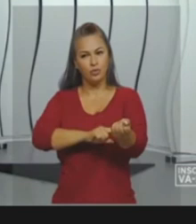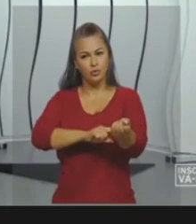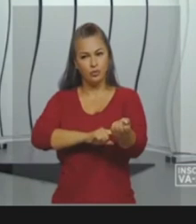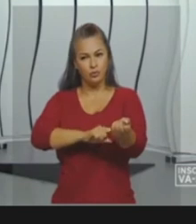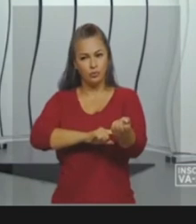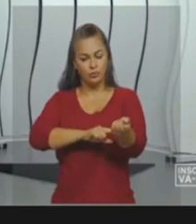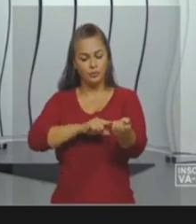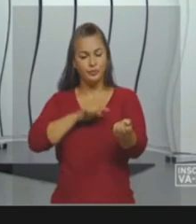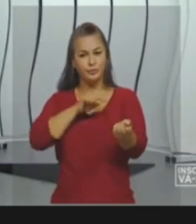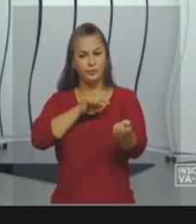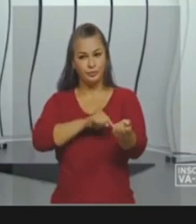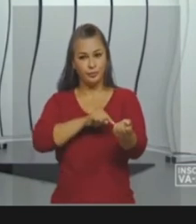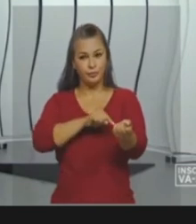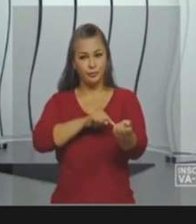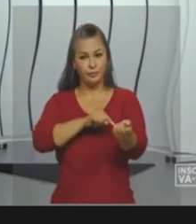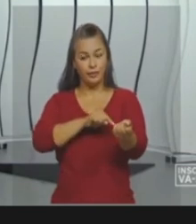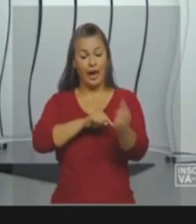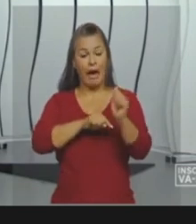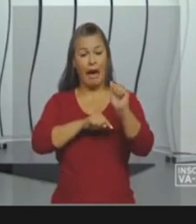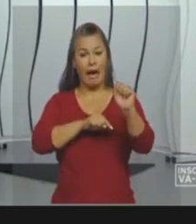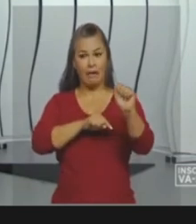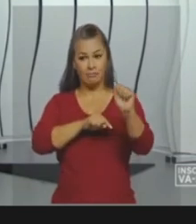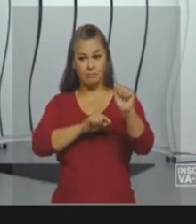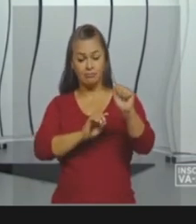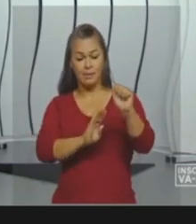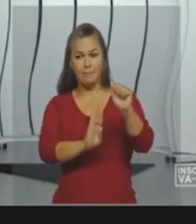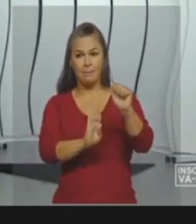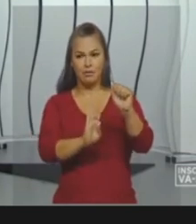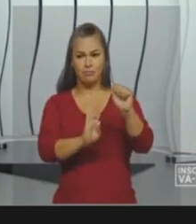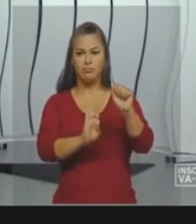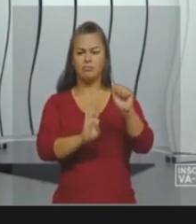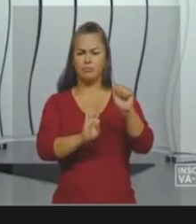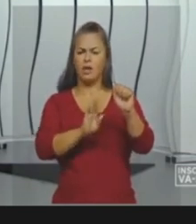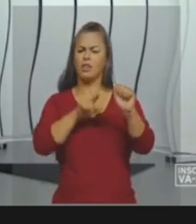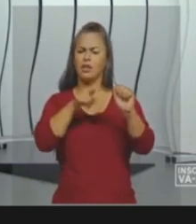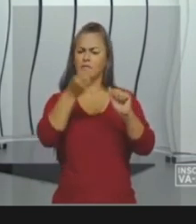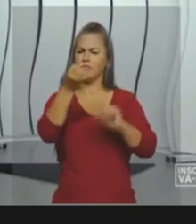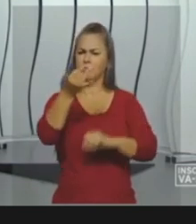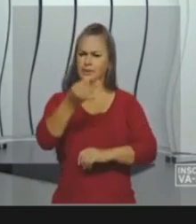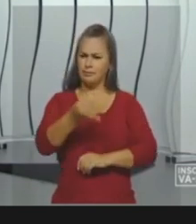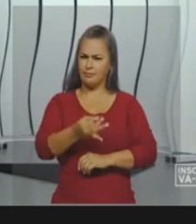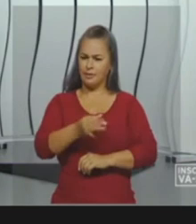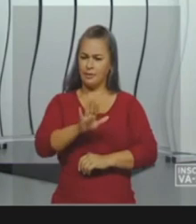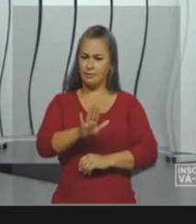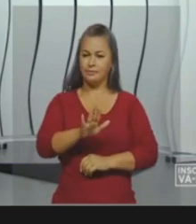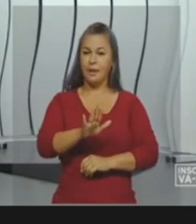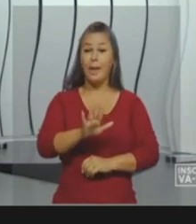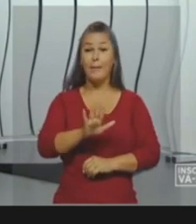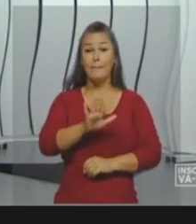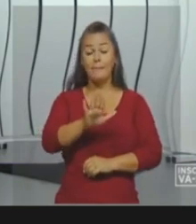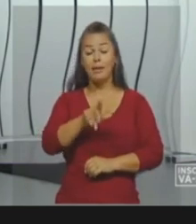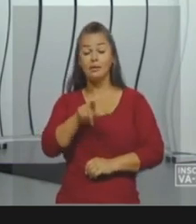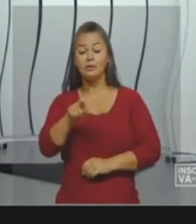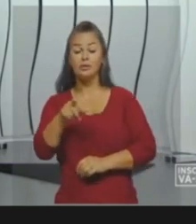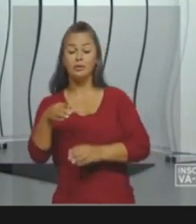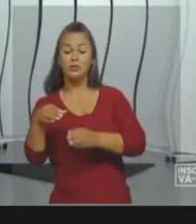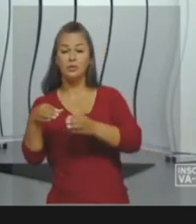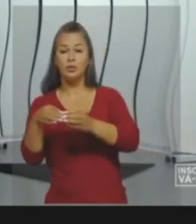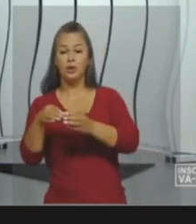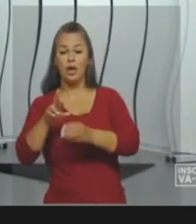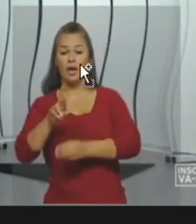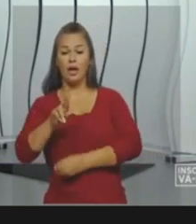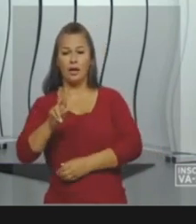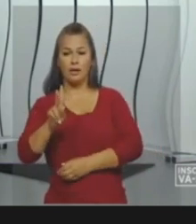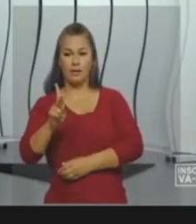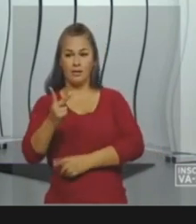tá? É a proteína A e proteína B. Aí a gente vai ver daqui a pouco como é que isso funciona. Já o sistema RH, agora falando